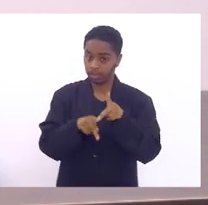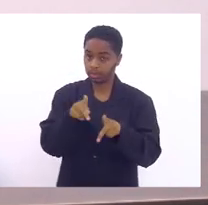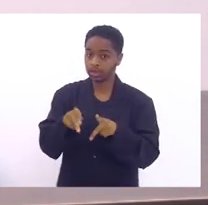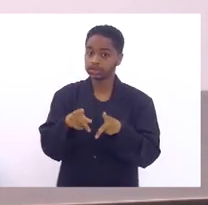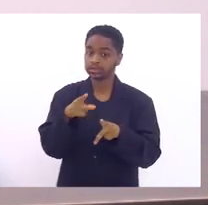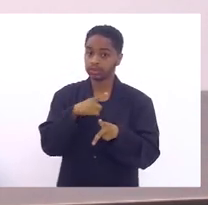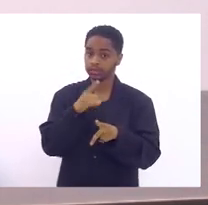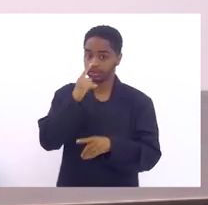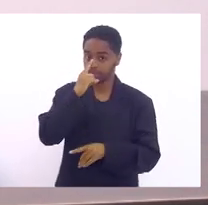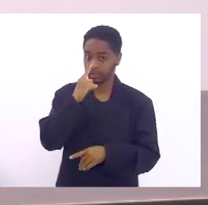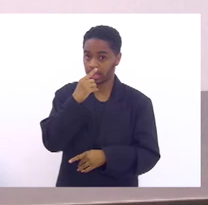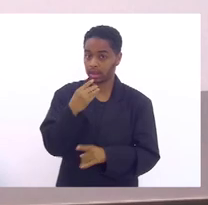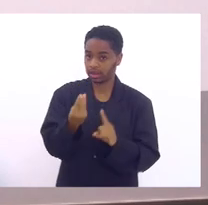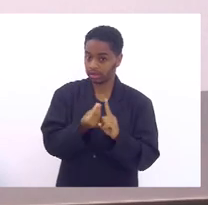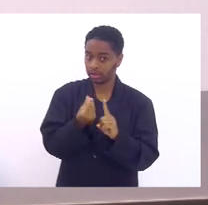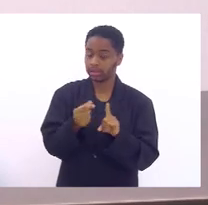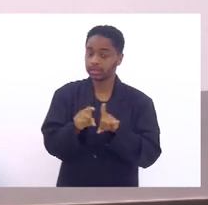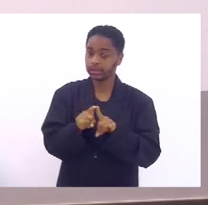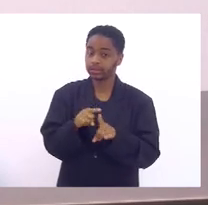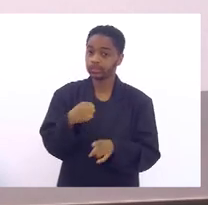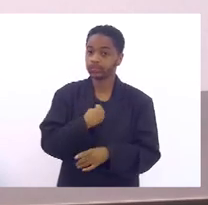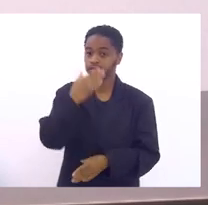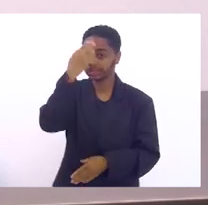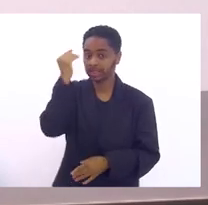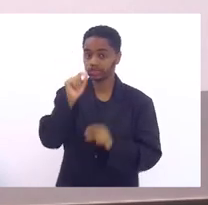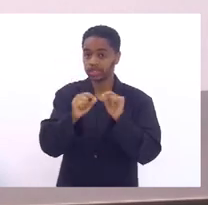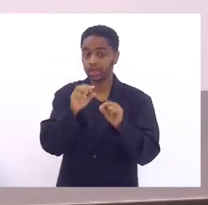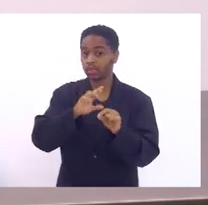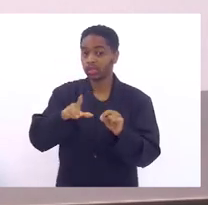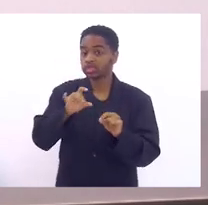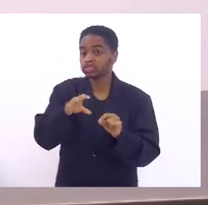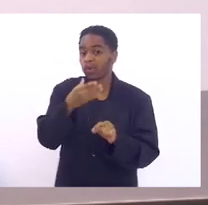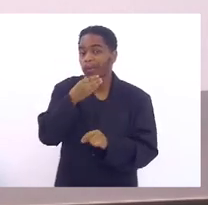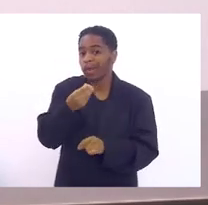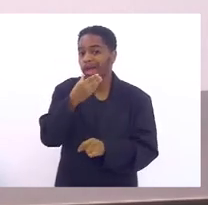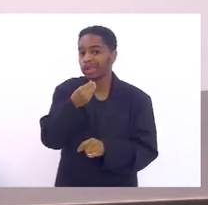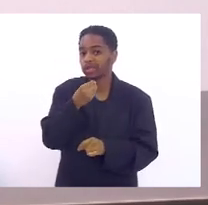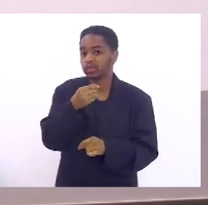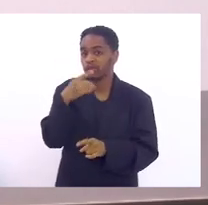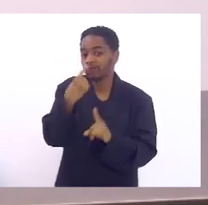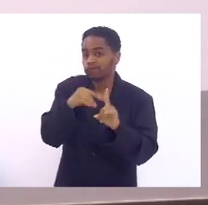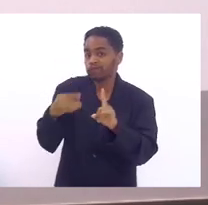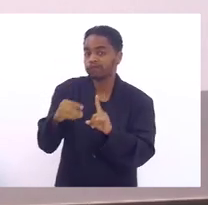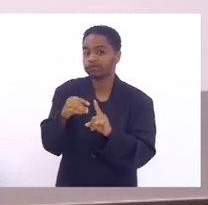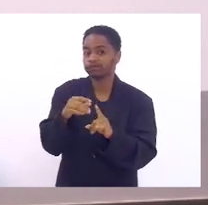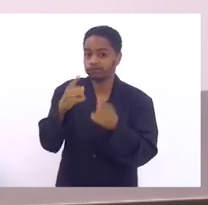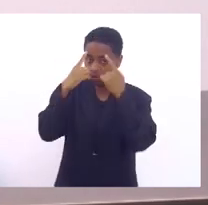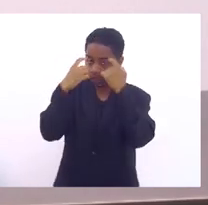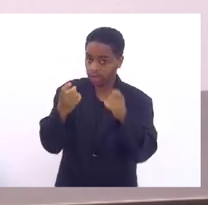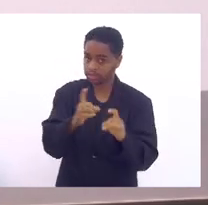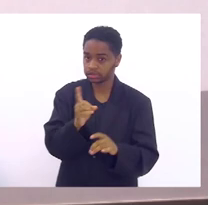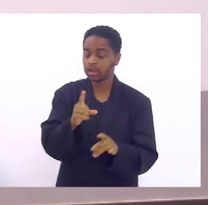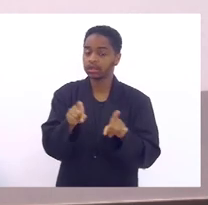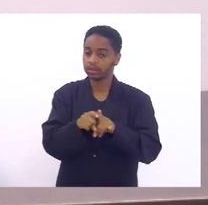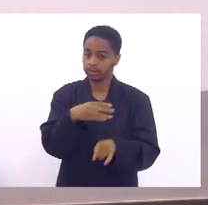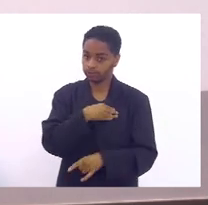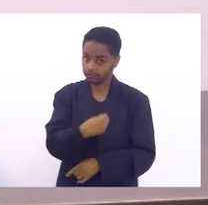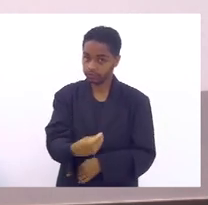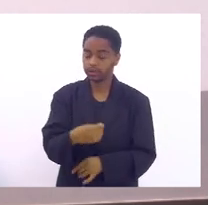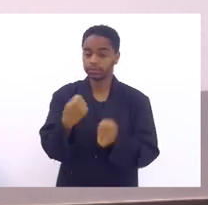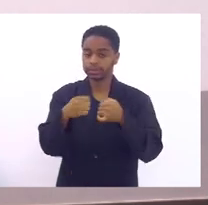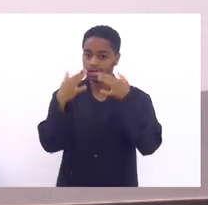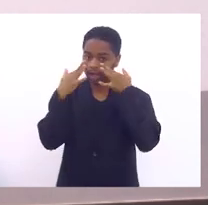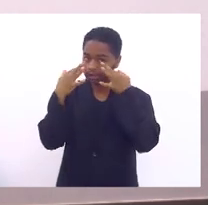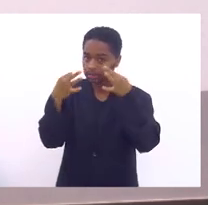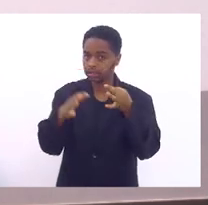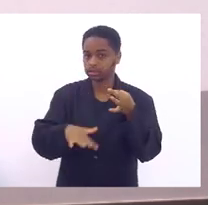de vulner habilidade e a gente também esquece que a violência doméstica ela não é só marido né É também filho filha então assim a gente precisa ter um olhar bem amplo